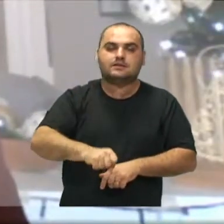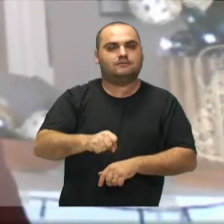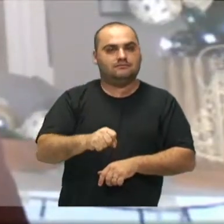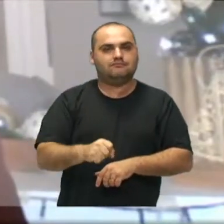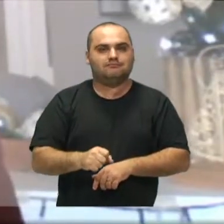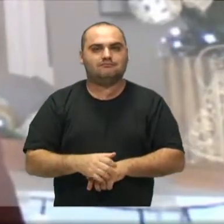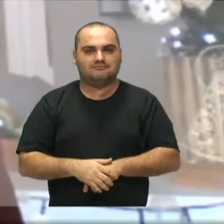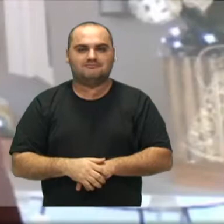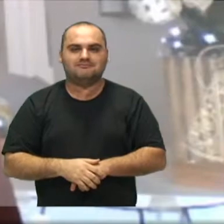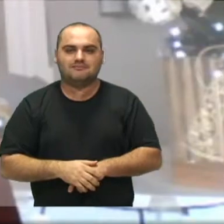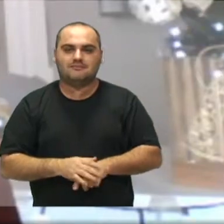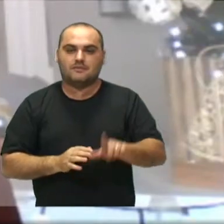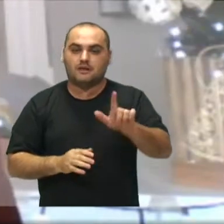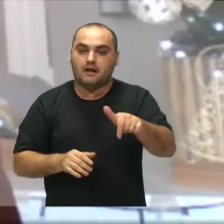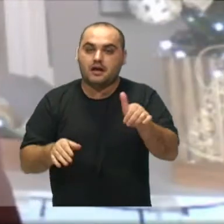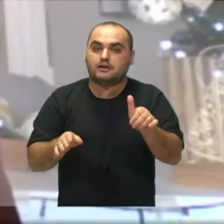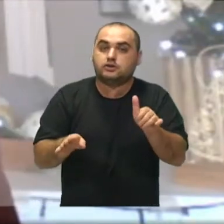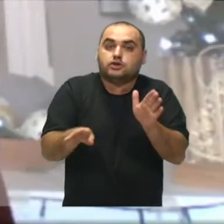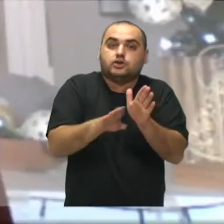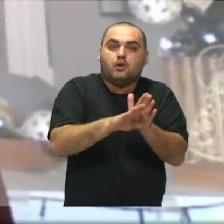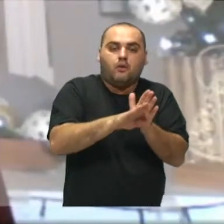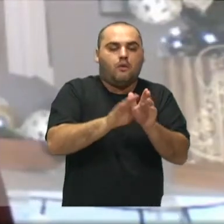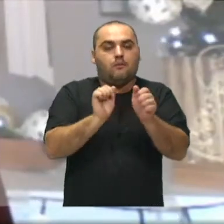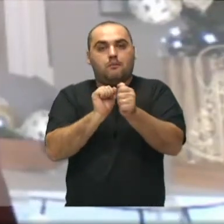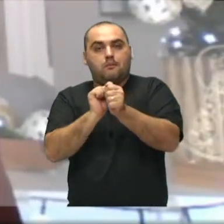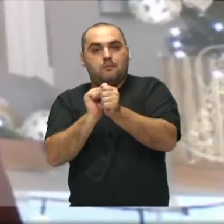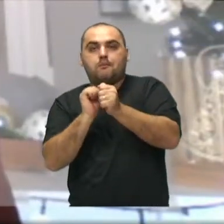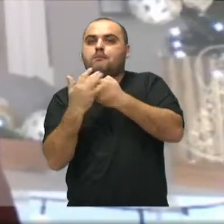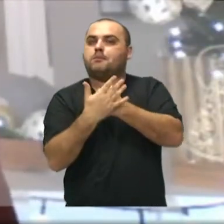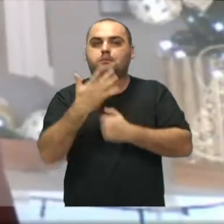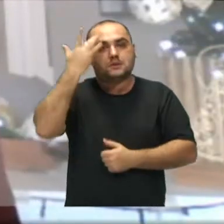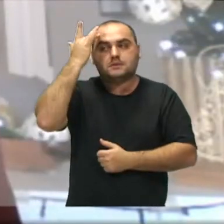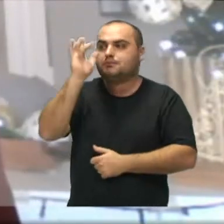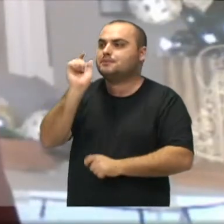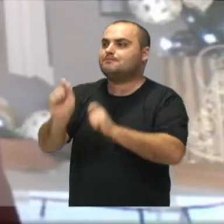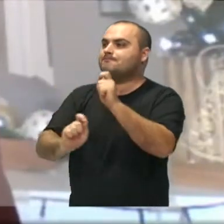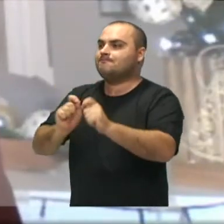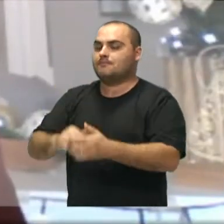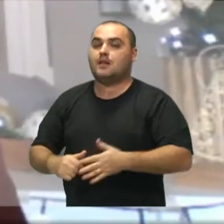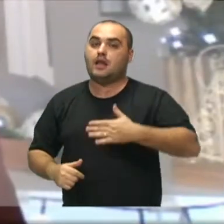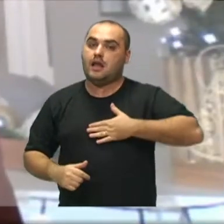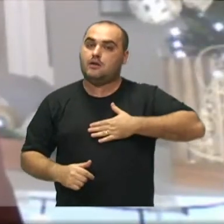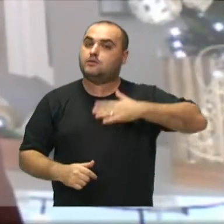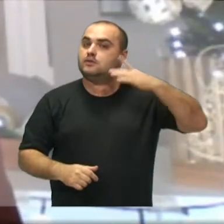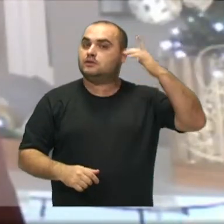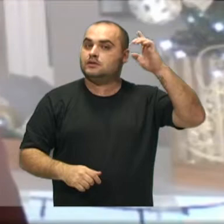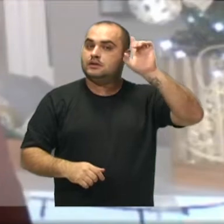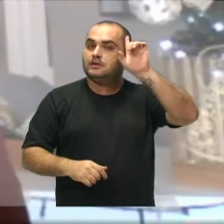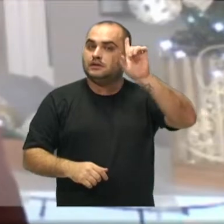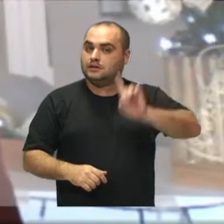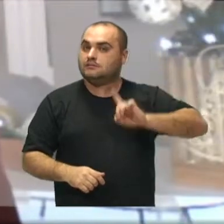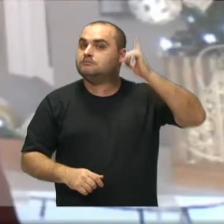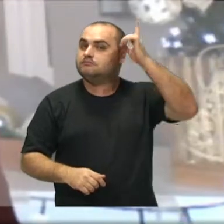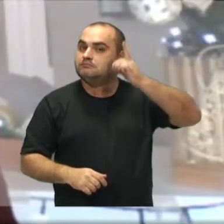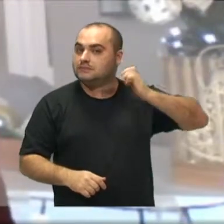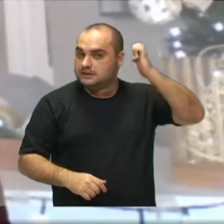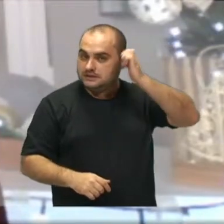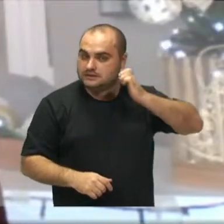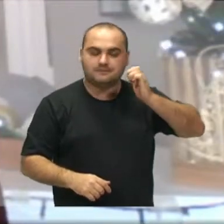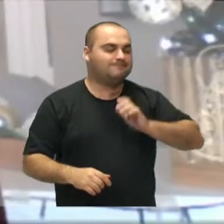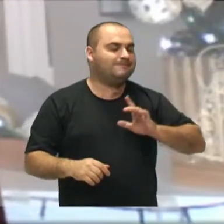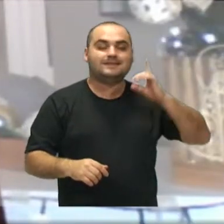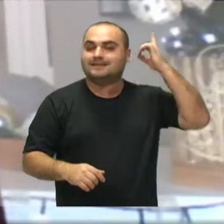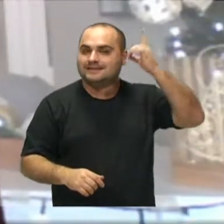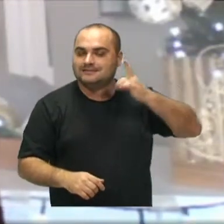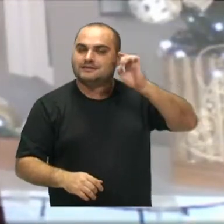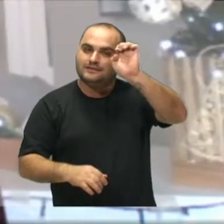falando, né, que foi a chegada da pandemia, que nós não sabíamos como agir. Eu estava como deputada naquela época também, e depois aguardei.